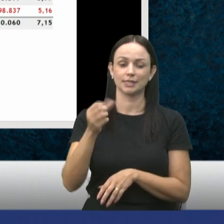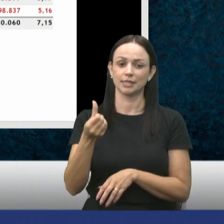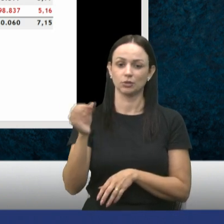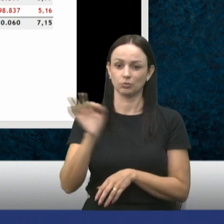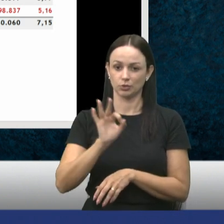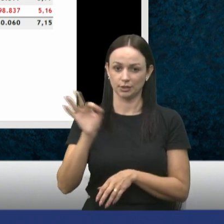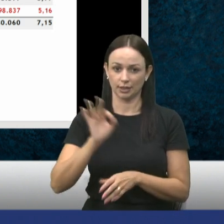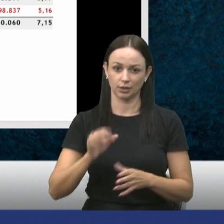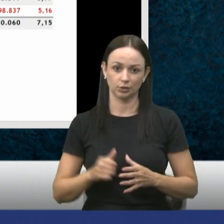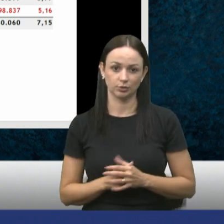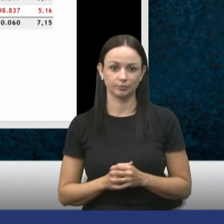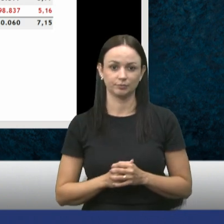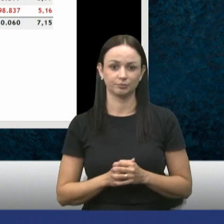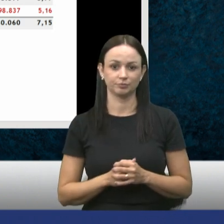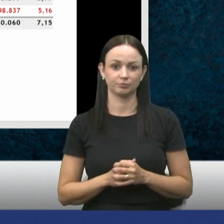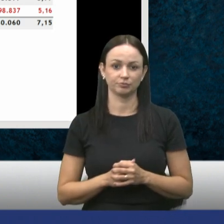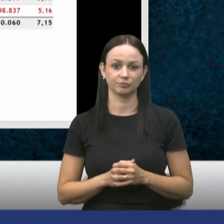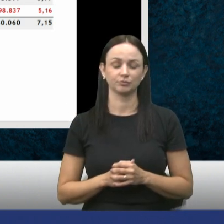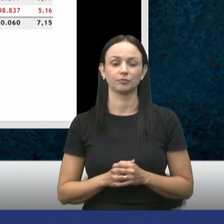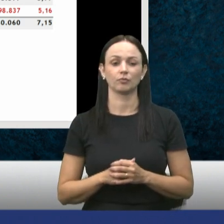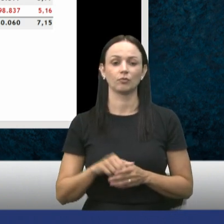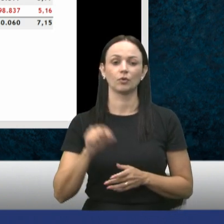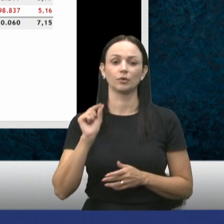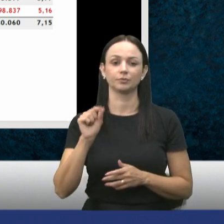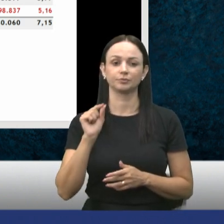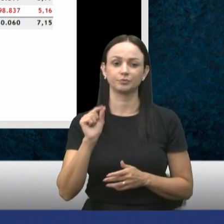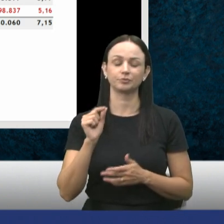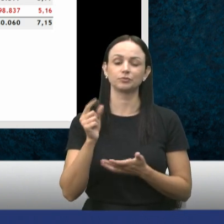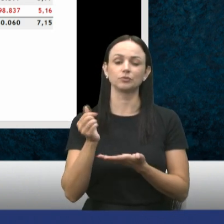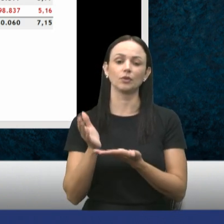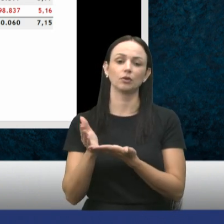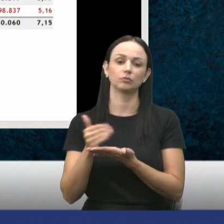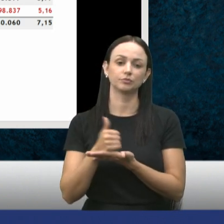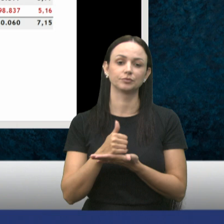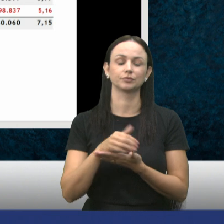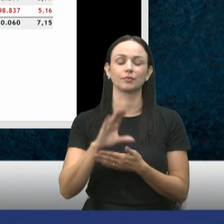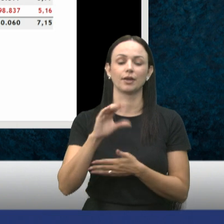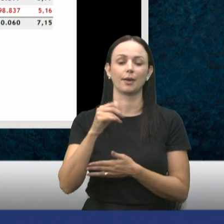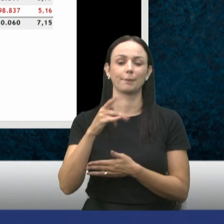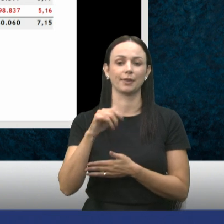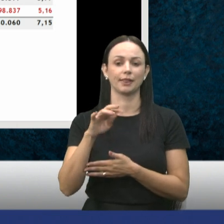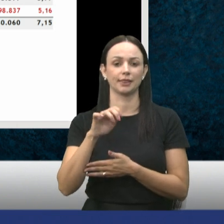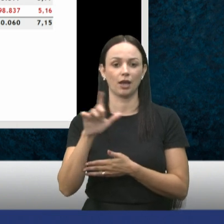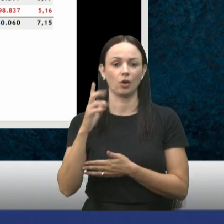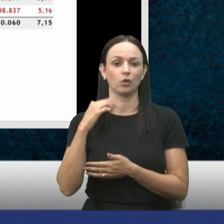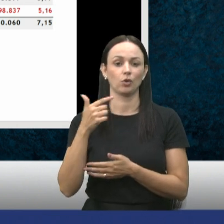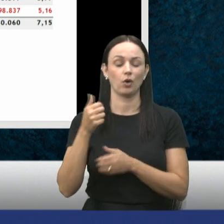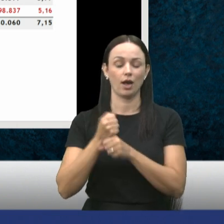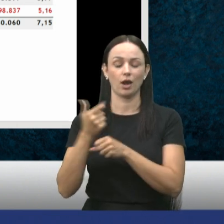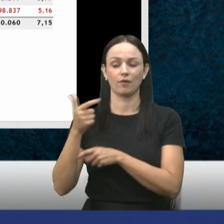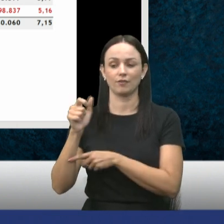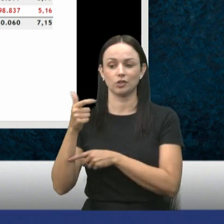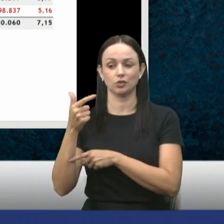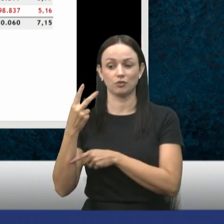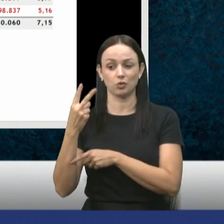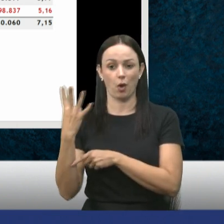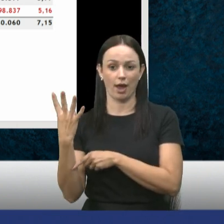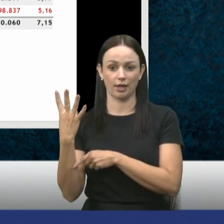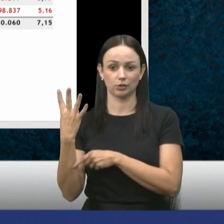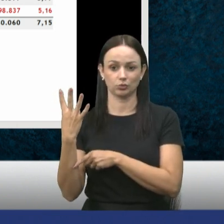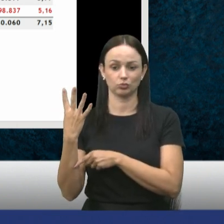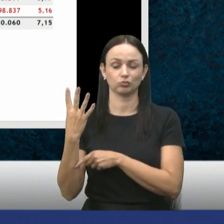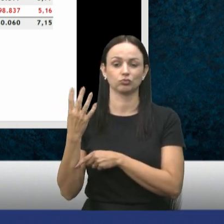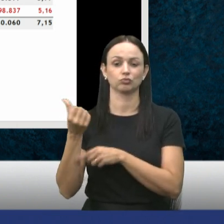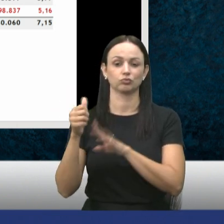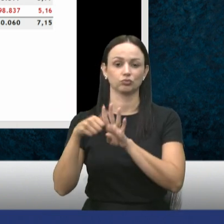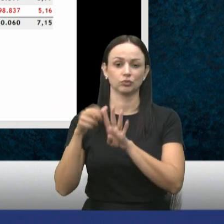8,86%. Em relação às receitas de capital, em 2024, no primeiro quadrimestre, teve uma